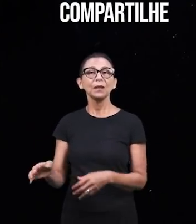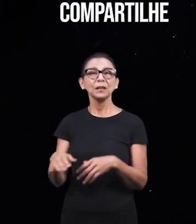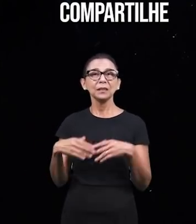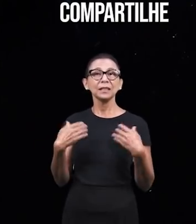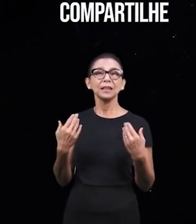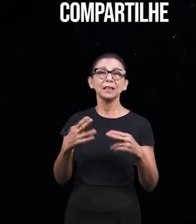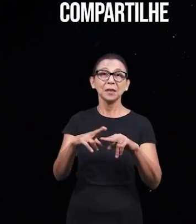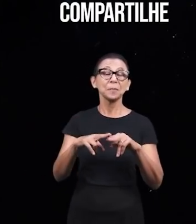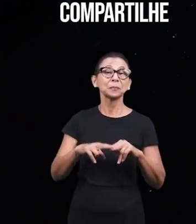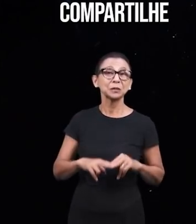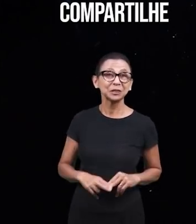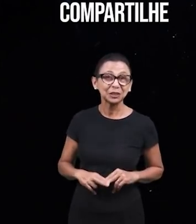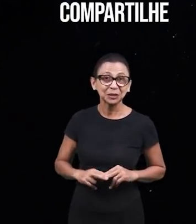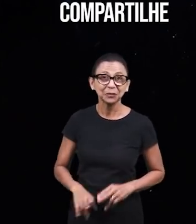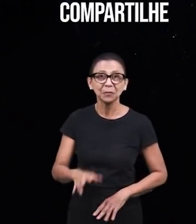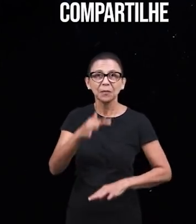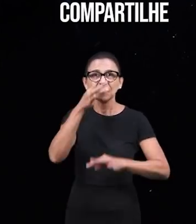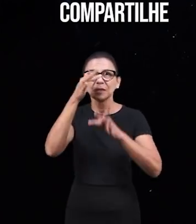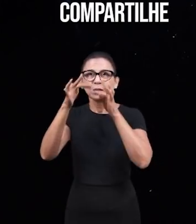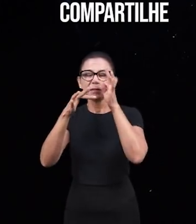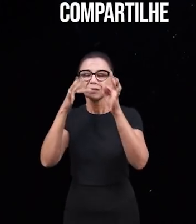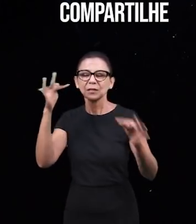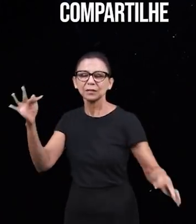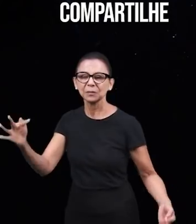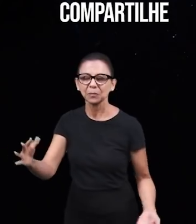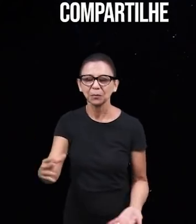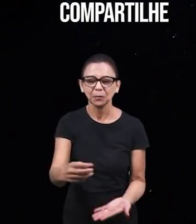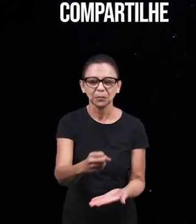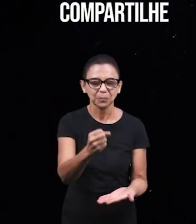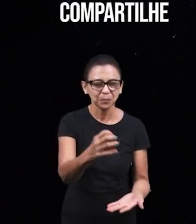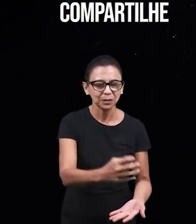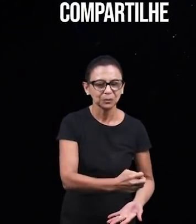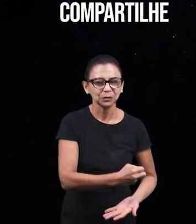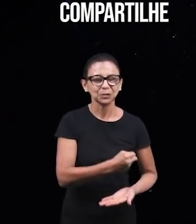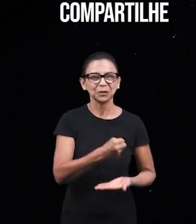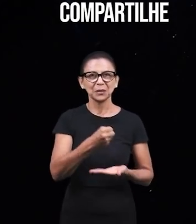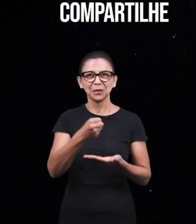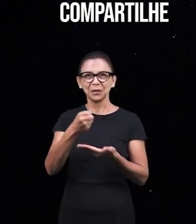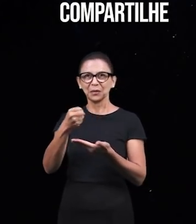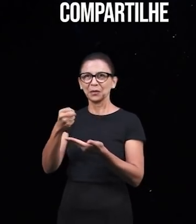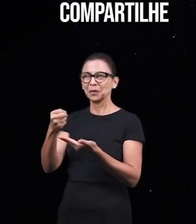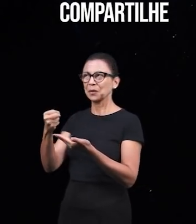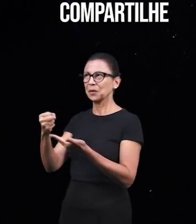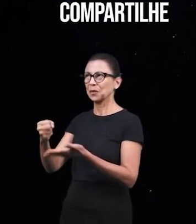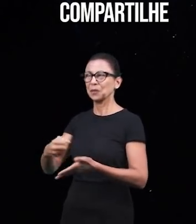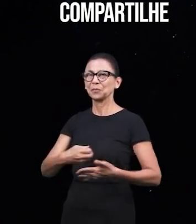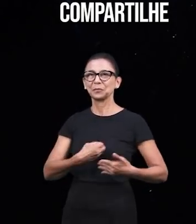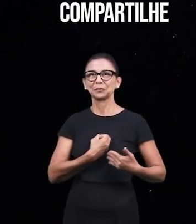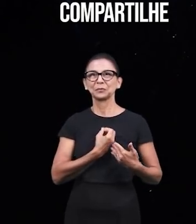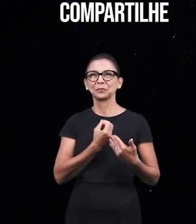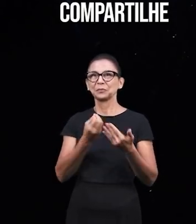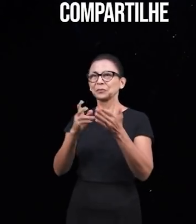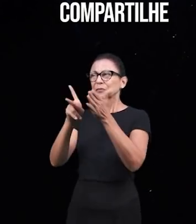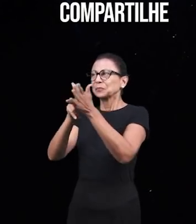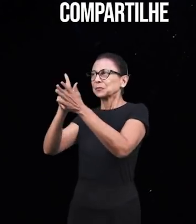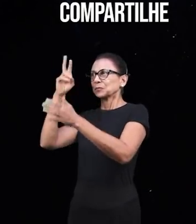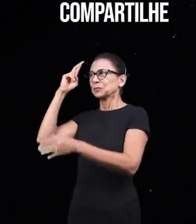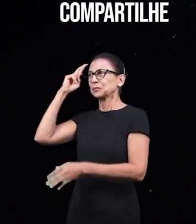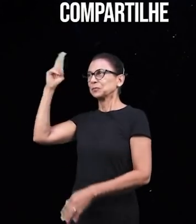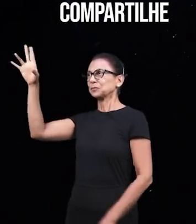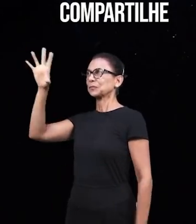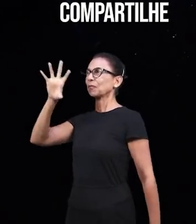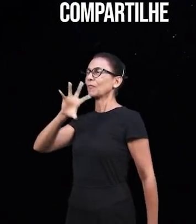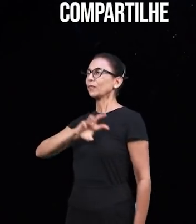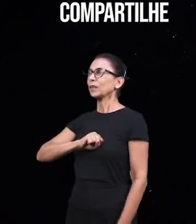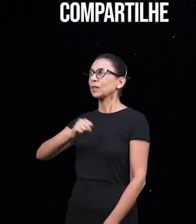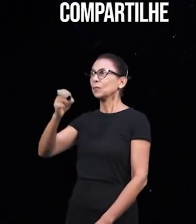colher os lírios. Eu sou do meu amado, e